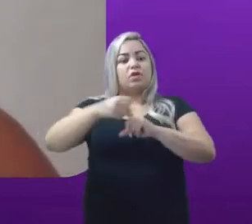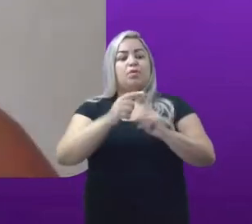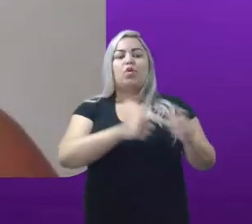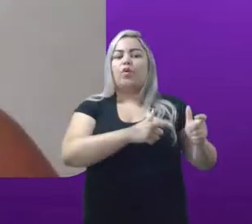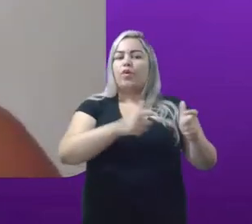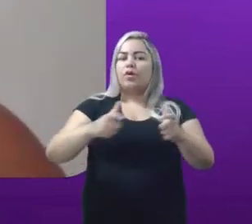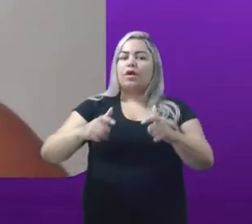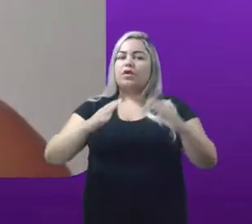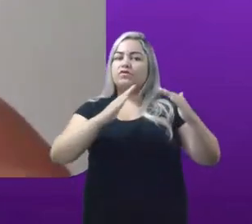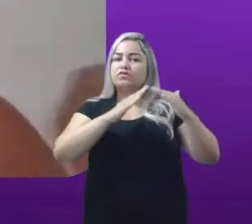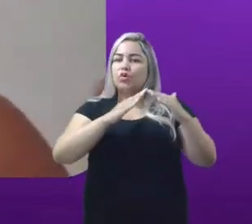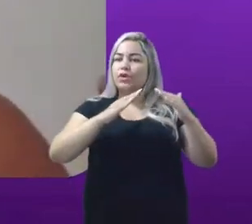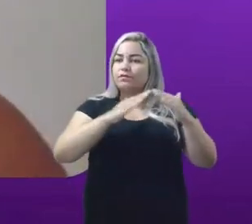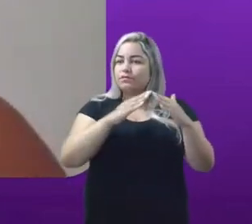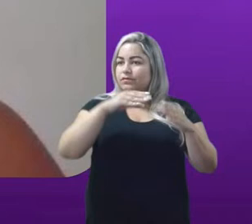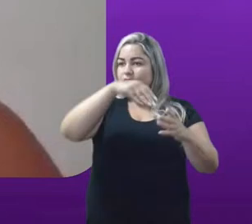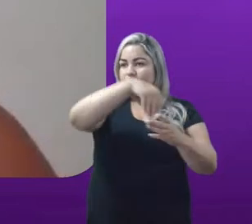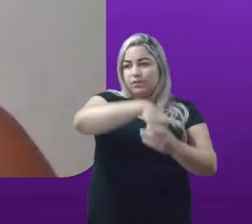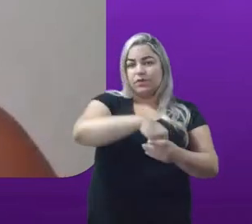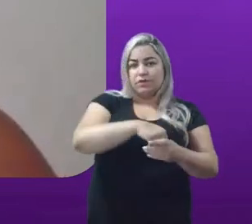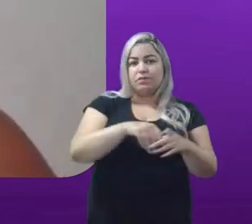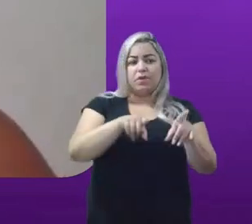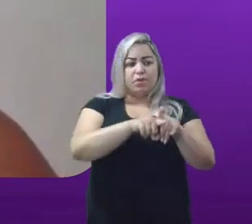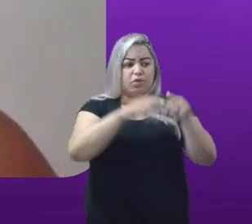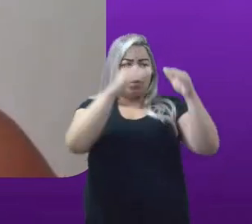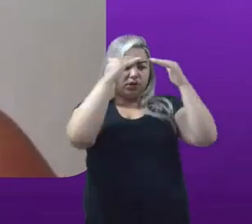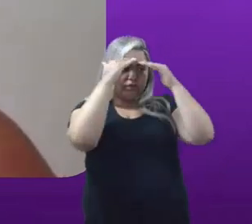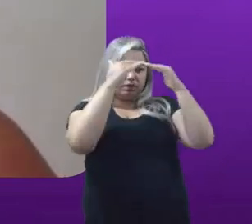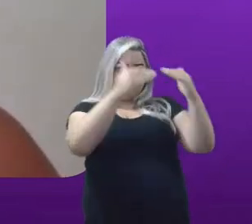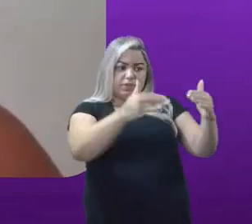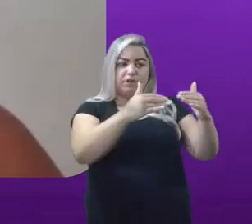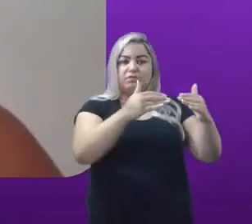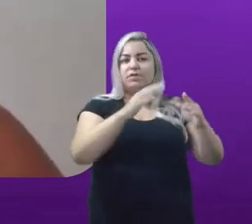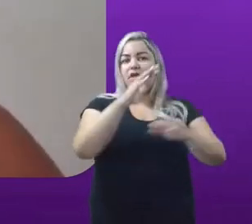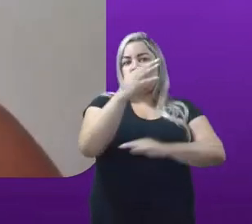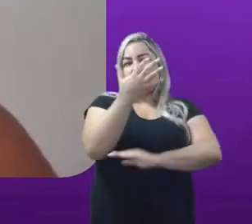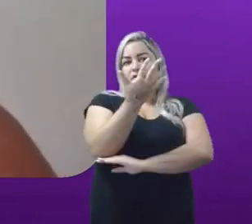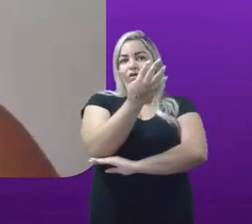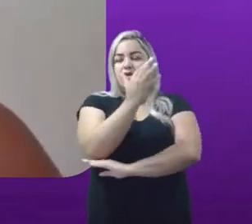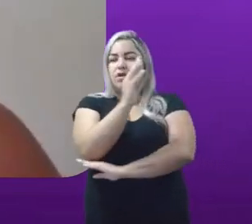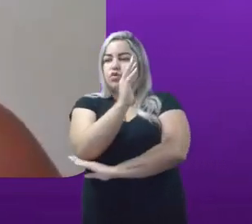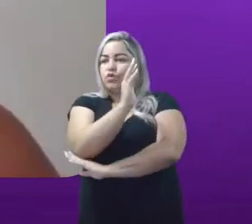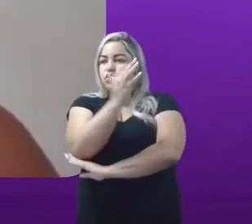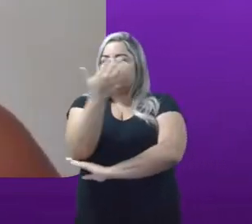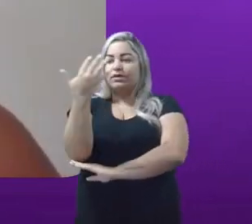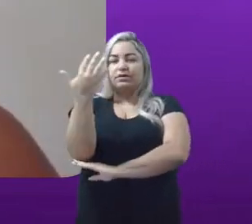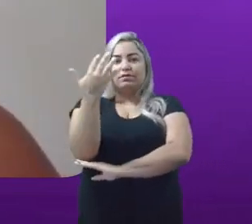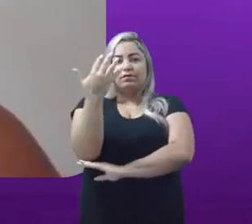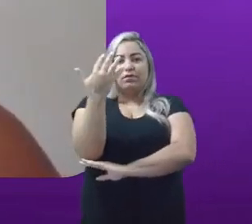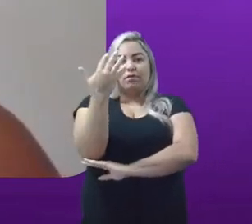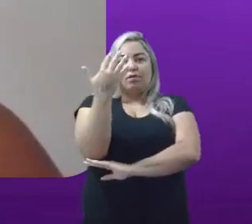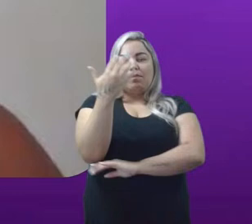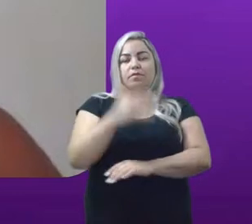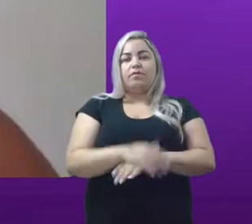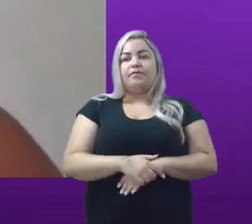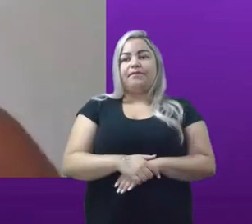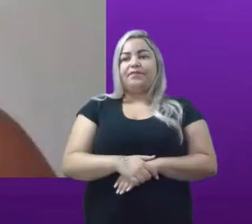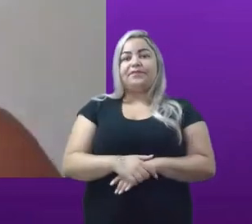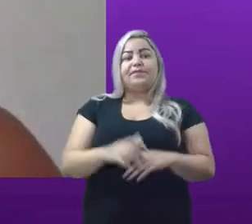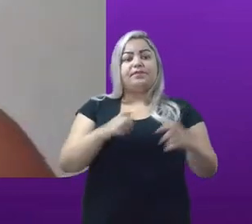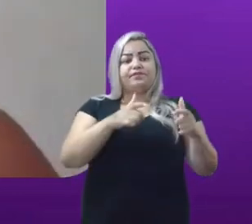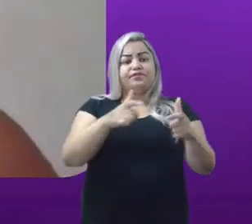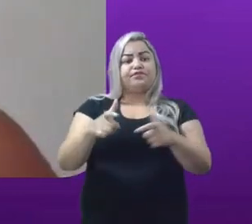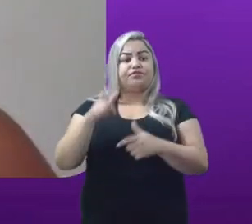locais de moradia, né, pelo respeito à natureza, né, acabam sendo são locais